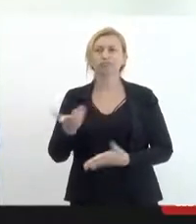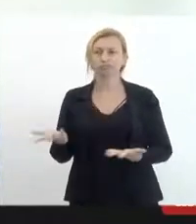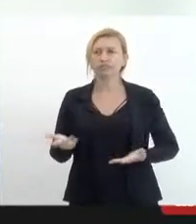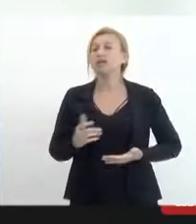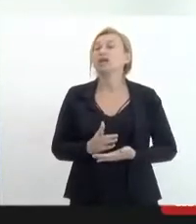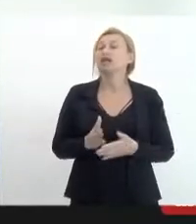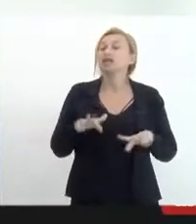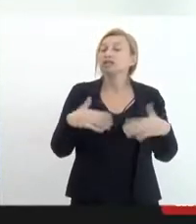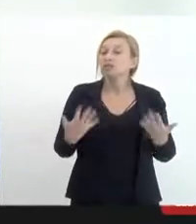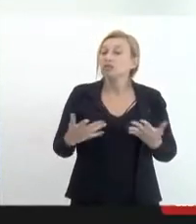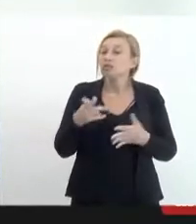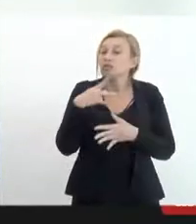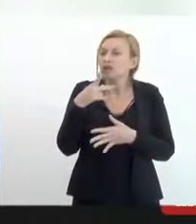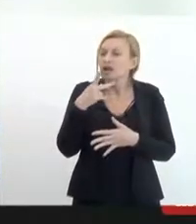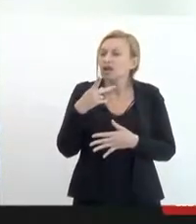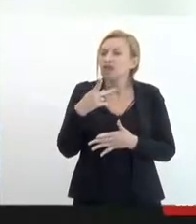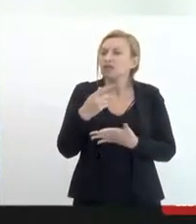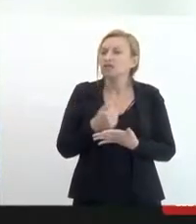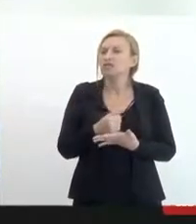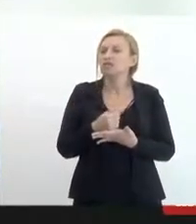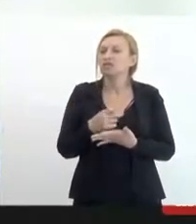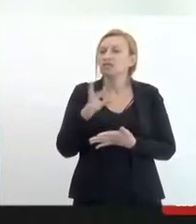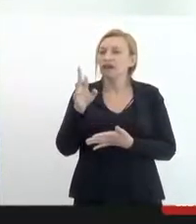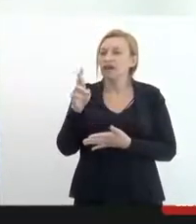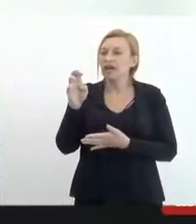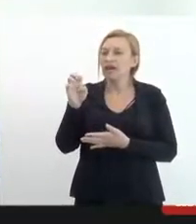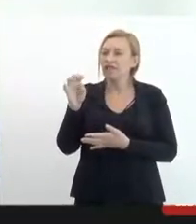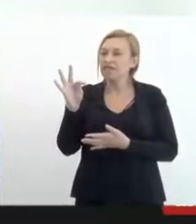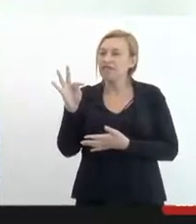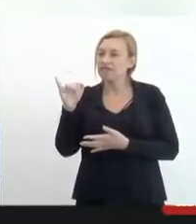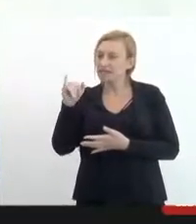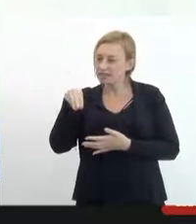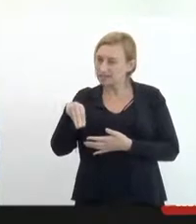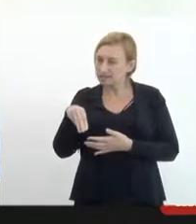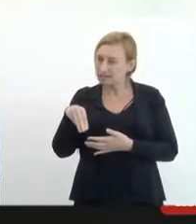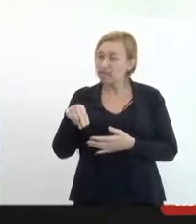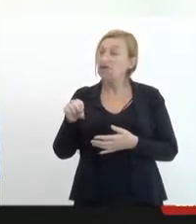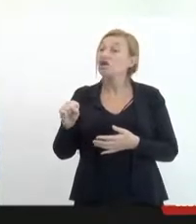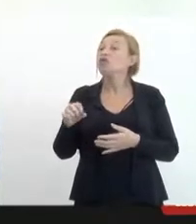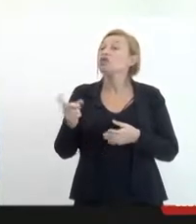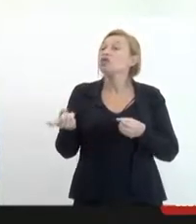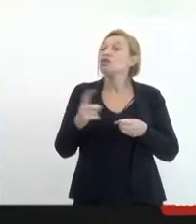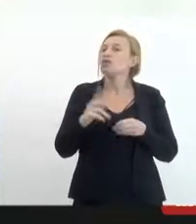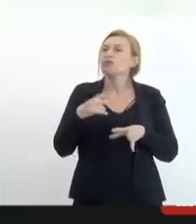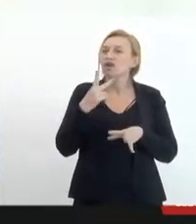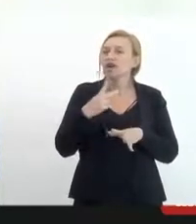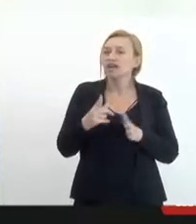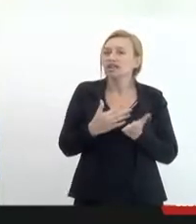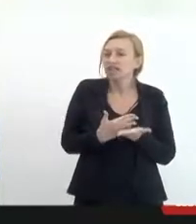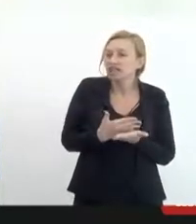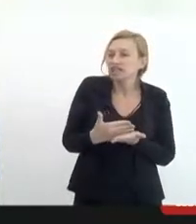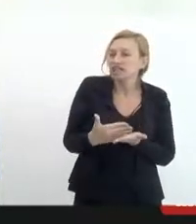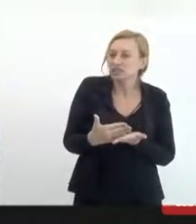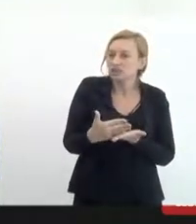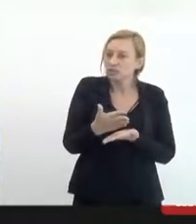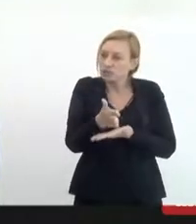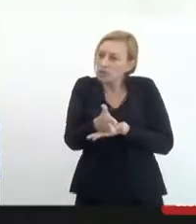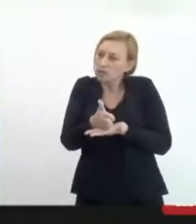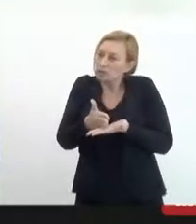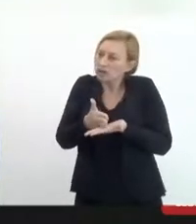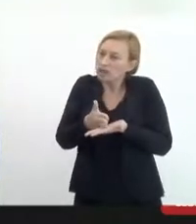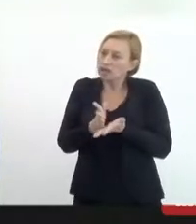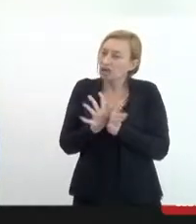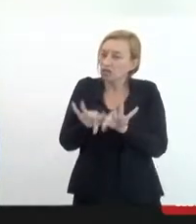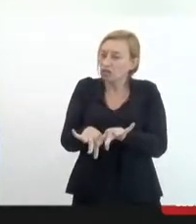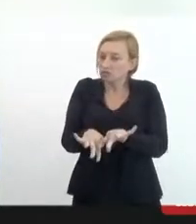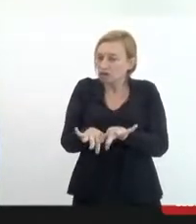quando eu estou colocando e falo do Refis, porque Refis, volto a dizer, tem início, meio e fim, né?